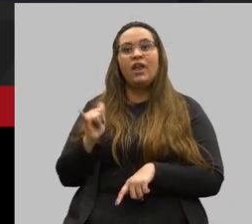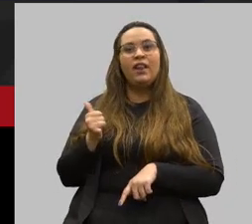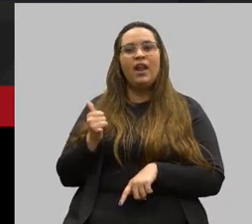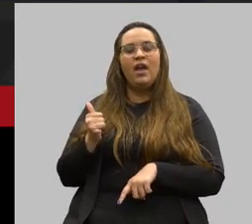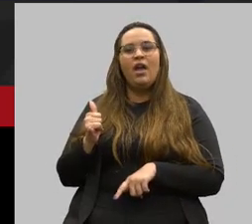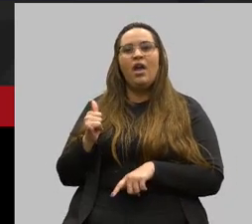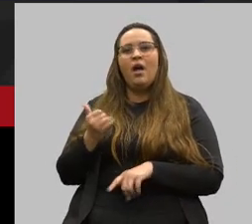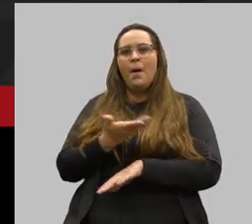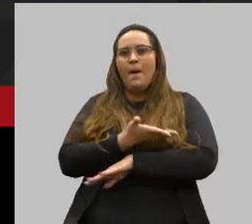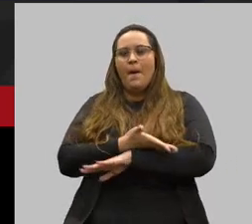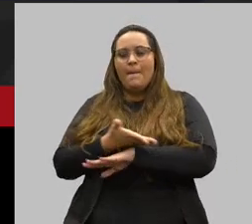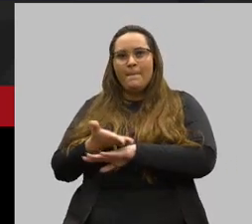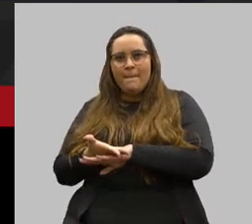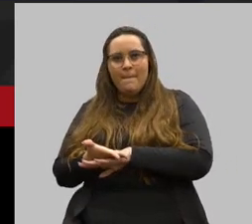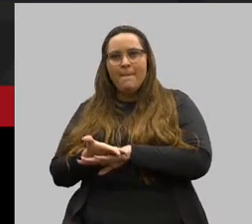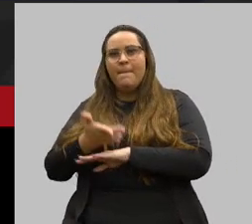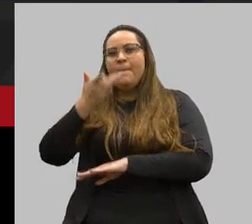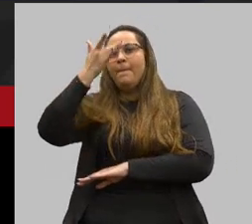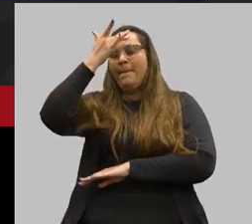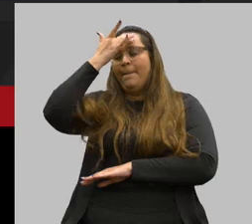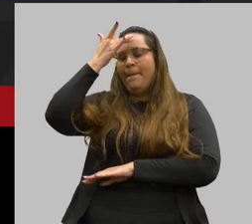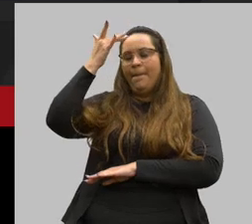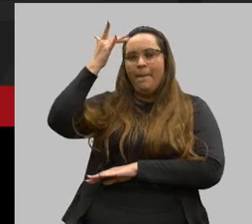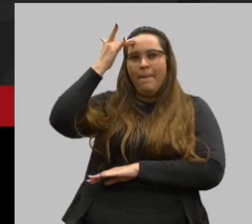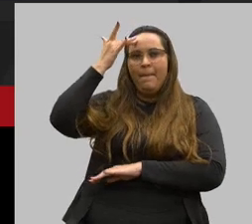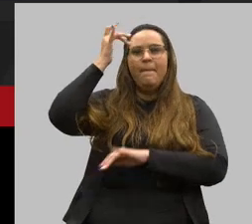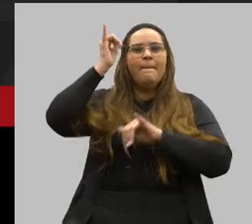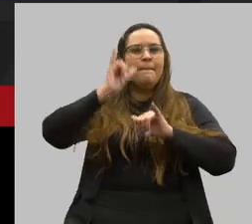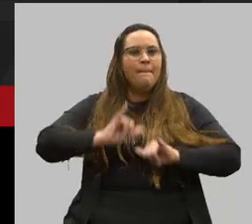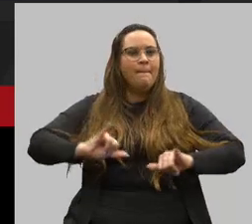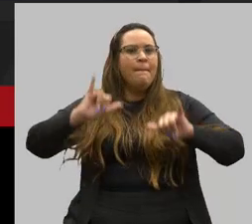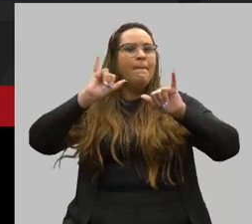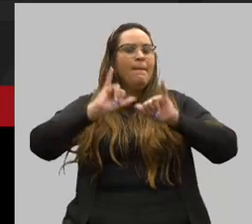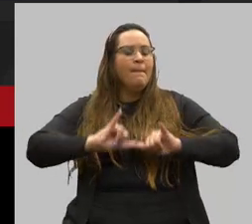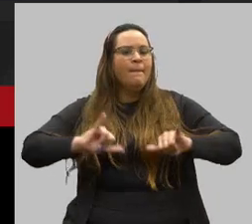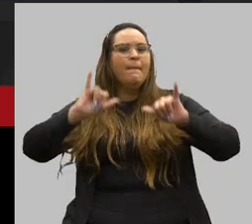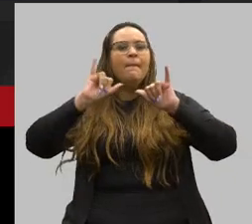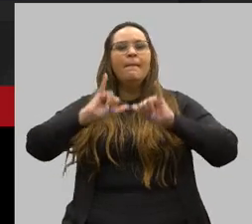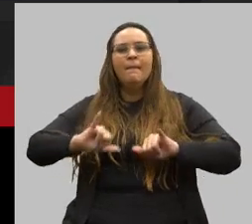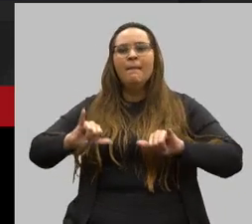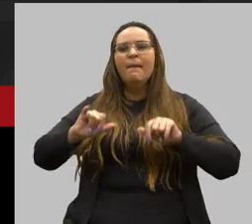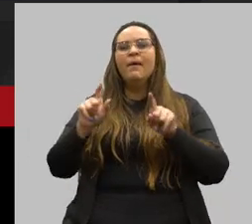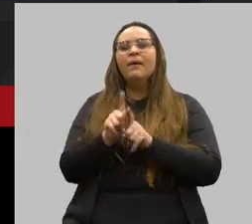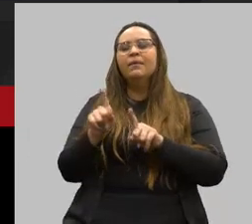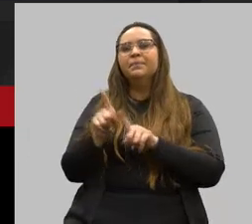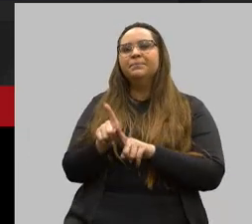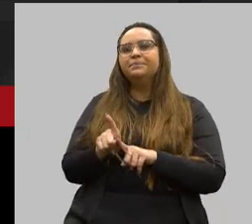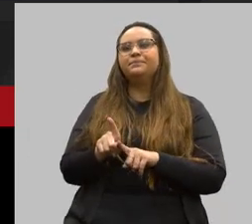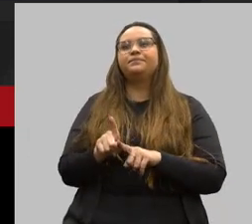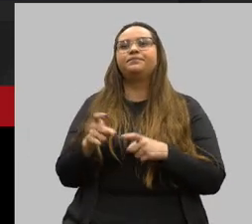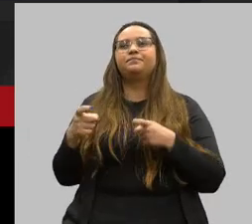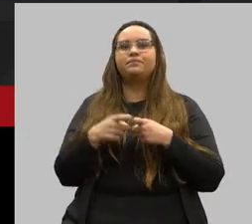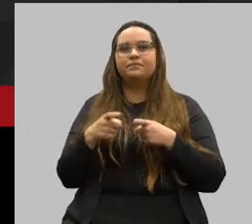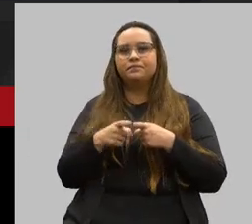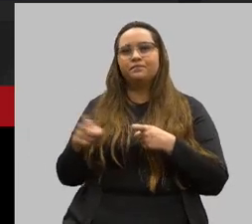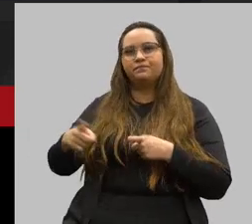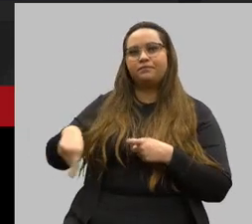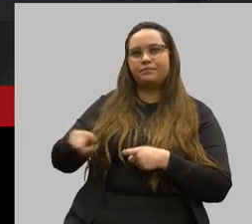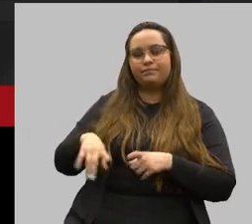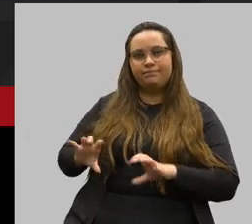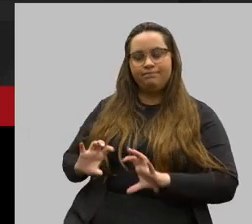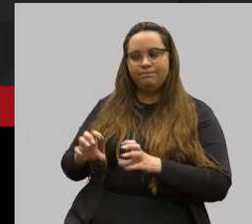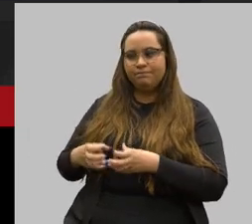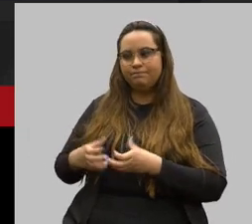cuidados da Saúde Mental inclusive várias ações inclusive visitas que são feitas pelo nosso corpo de médicos de psicólogos à